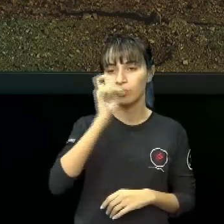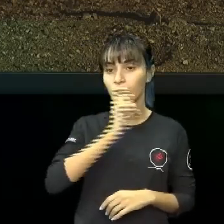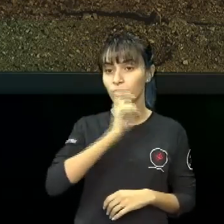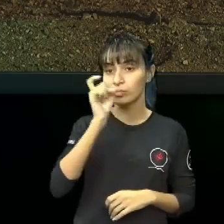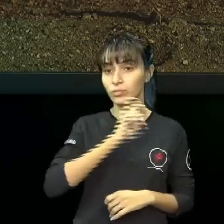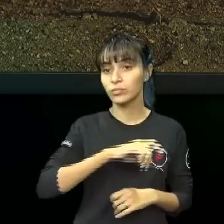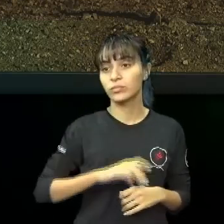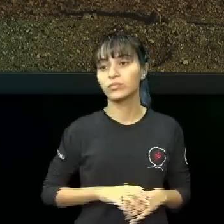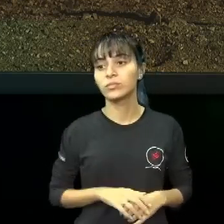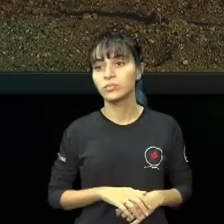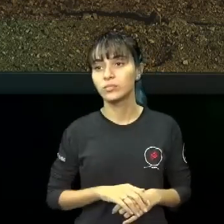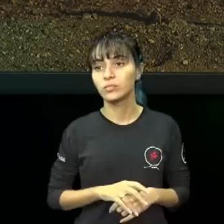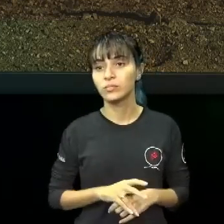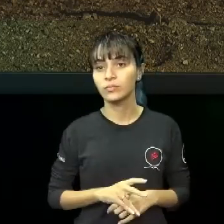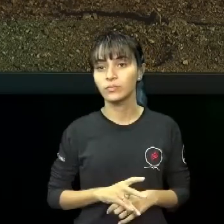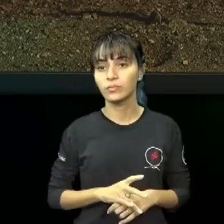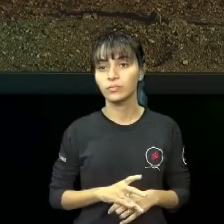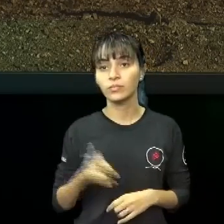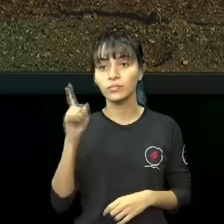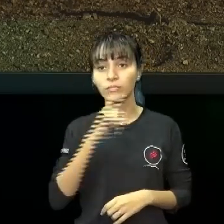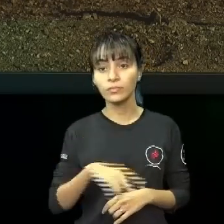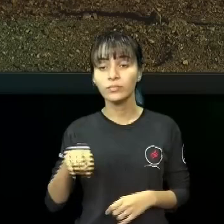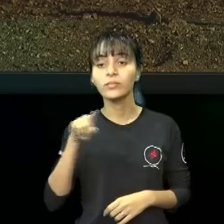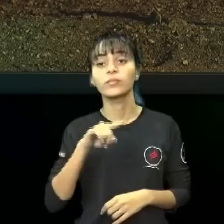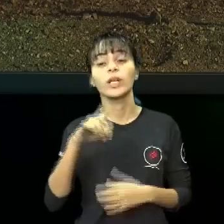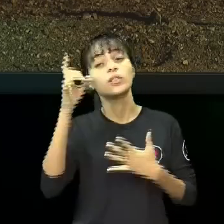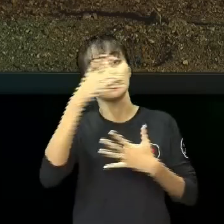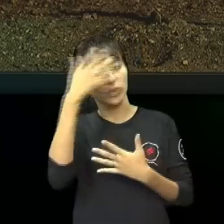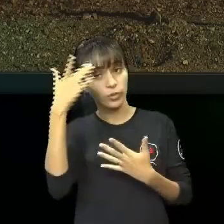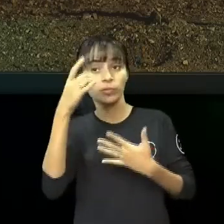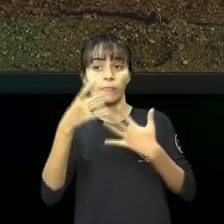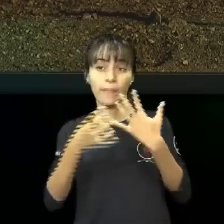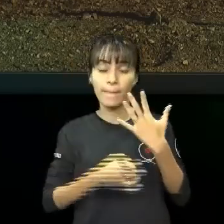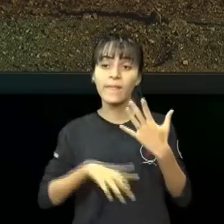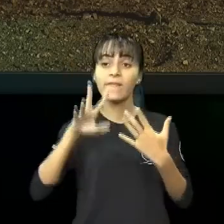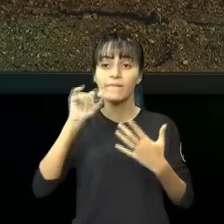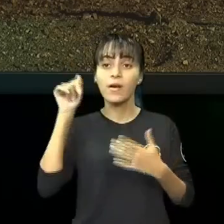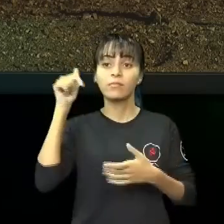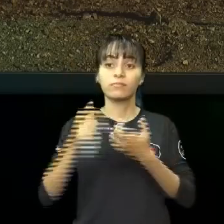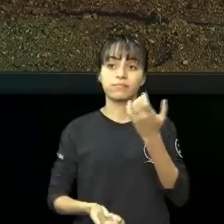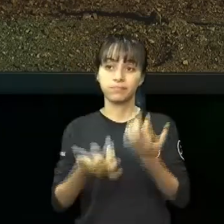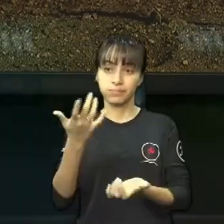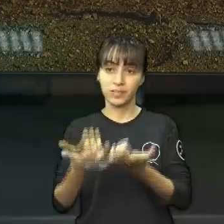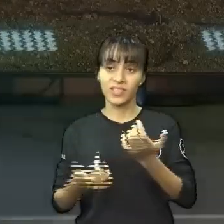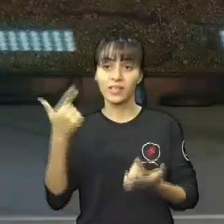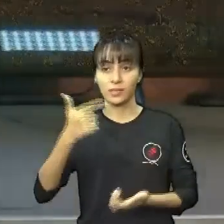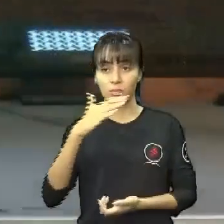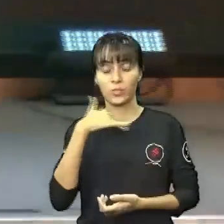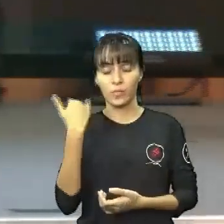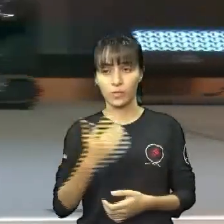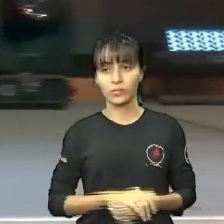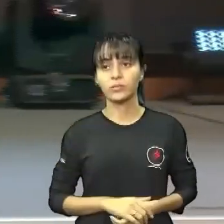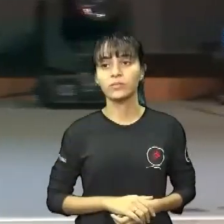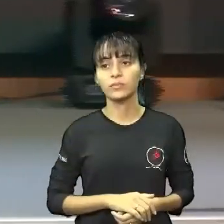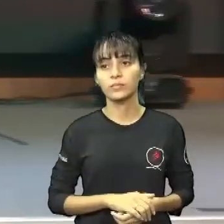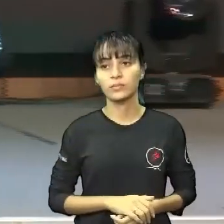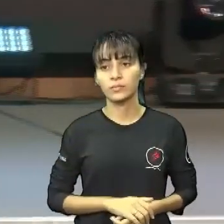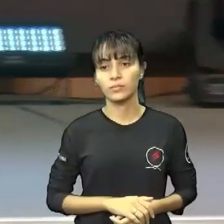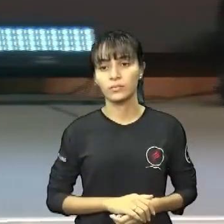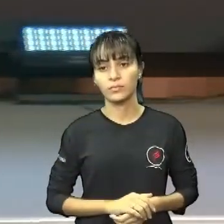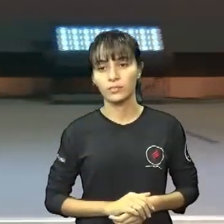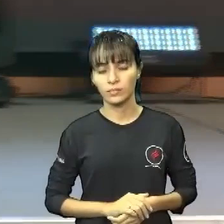a sua parte será no Lago que arde com fogo enxofre que é a segunda morte tá aqui falando do